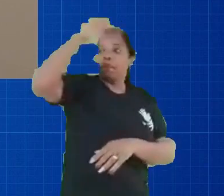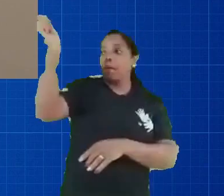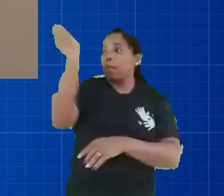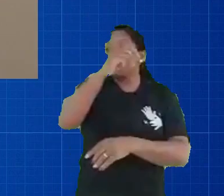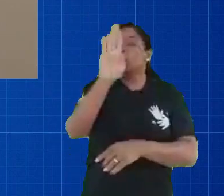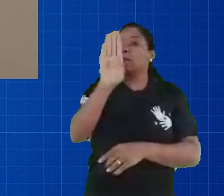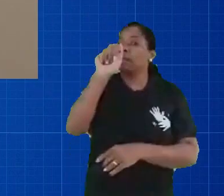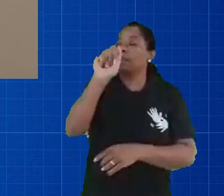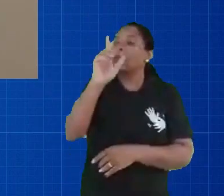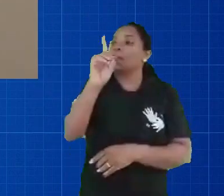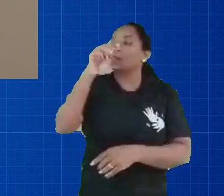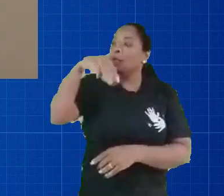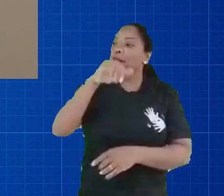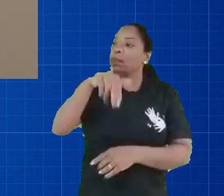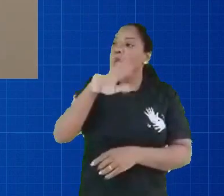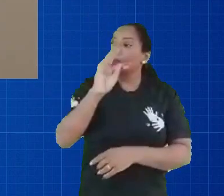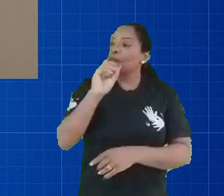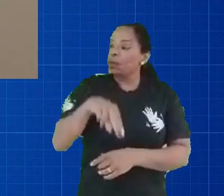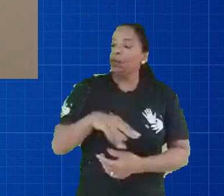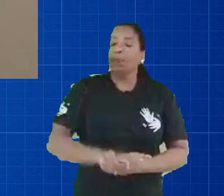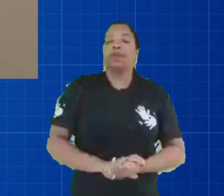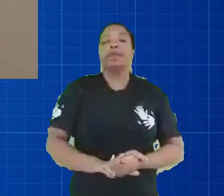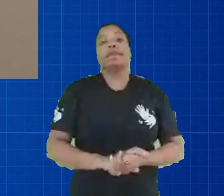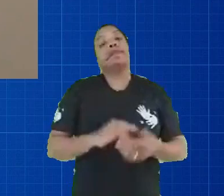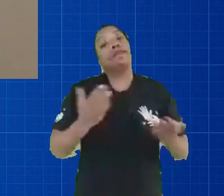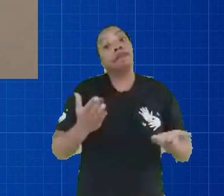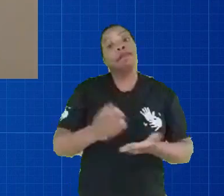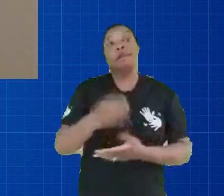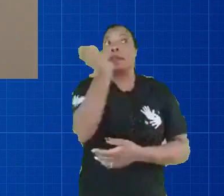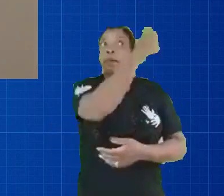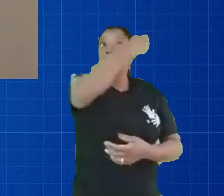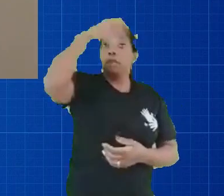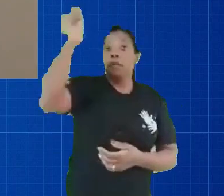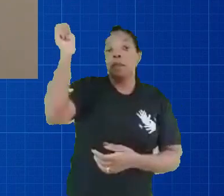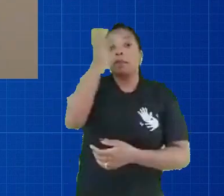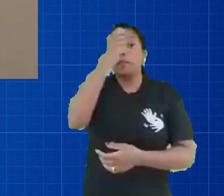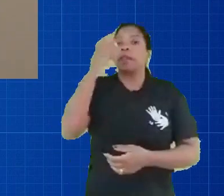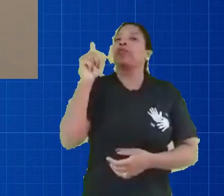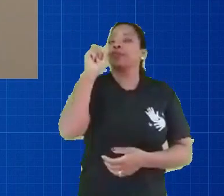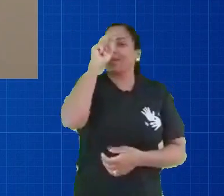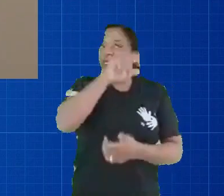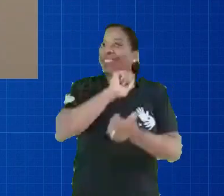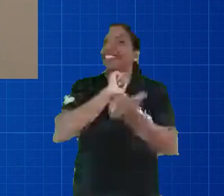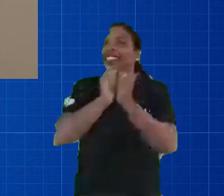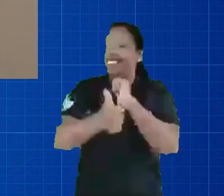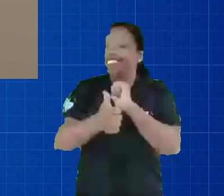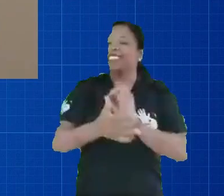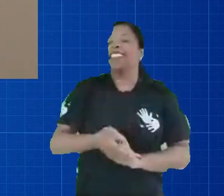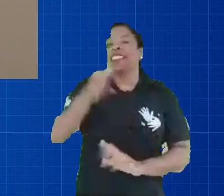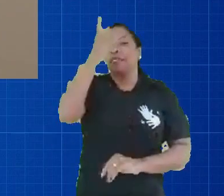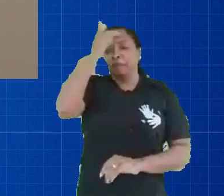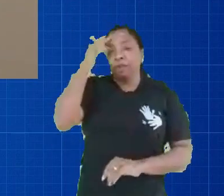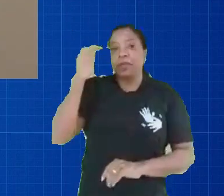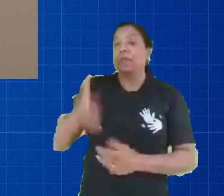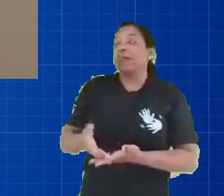esporte muito restrito. Então, não é fácil, por mais que algumas escolas tenham material, ainda há